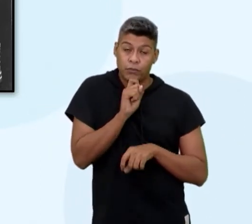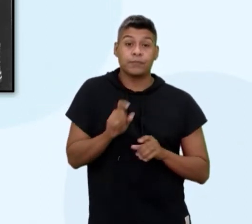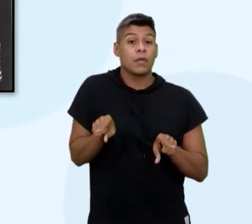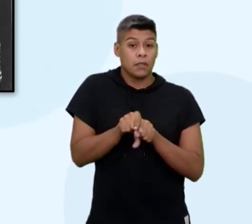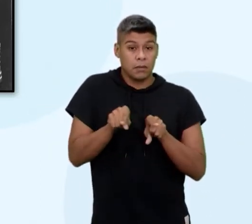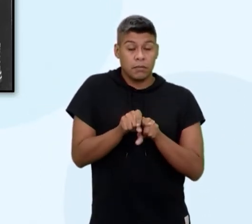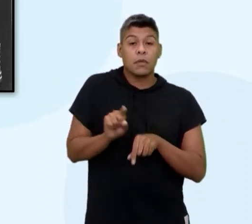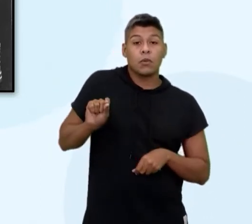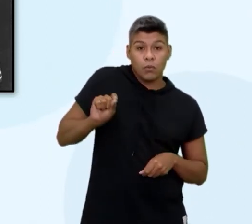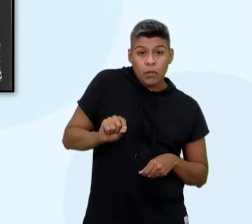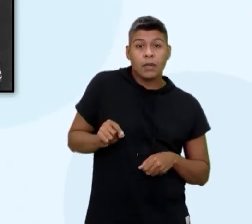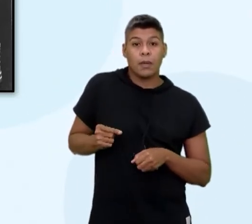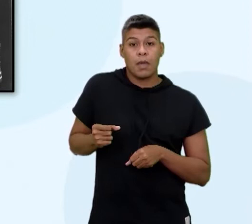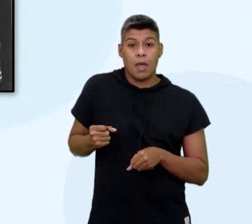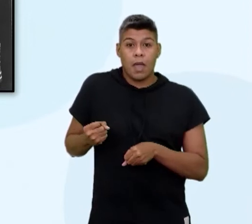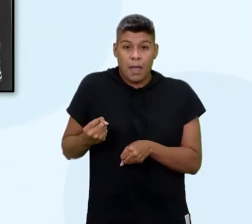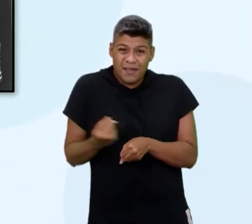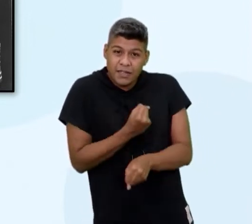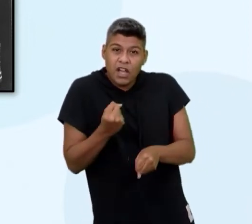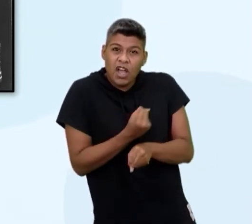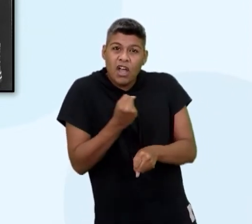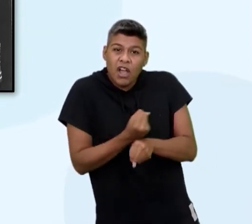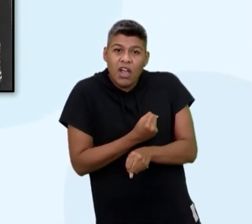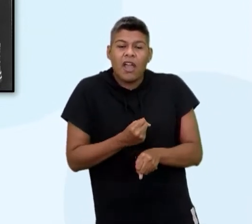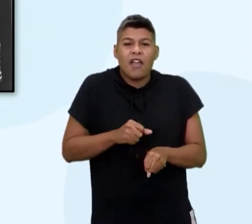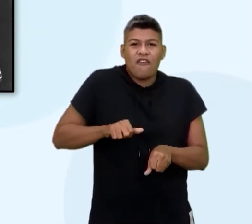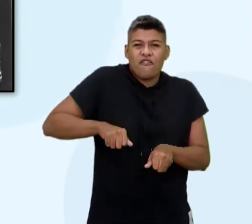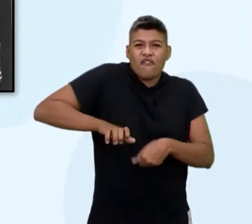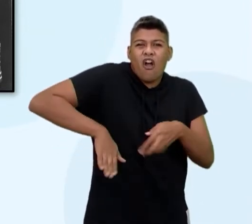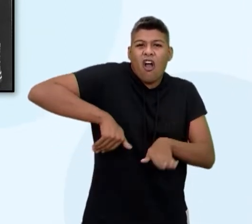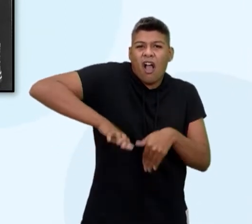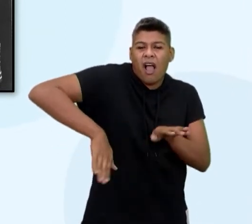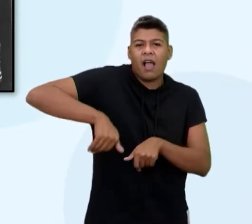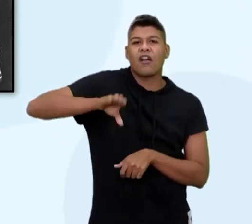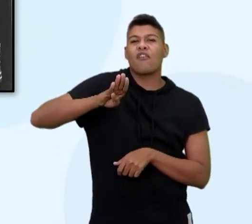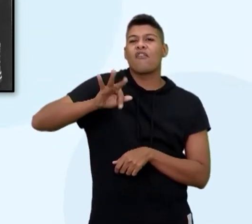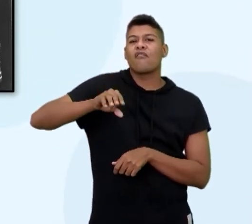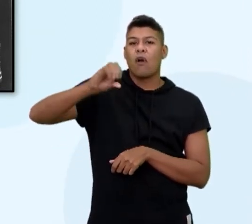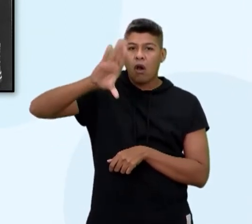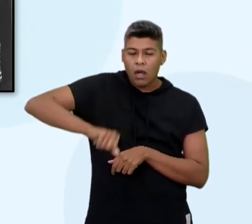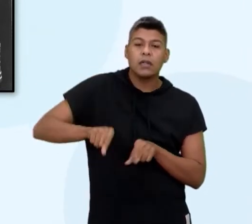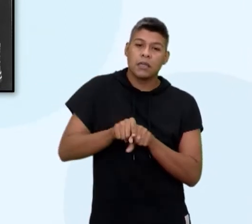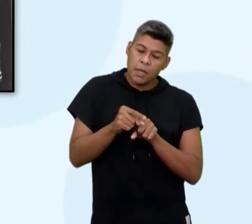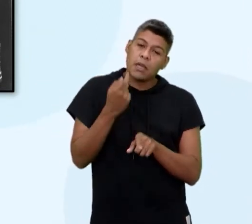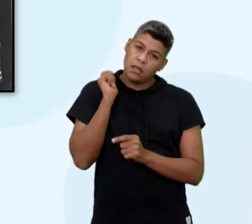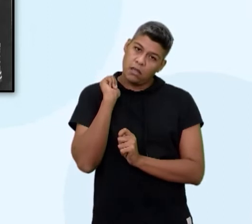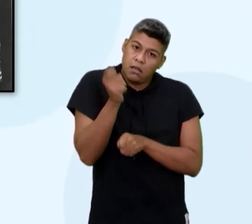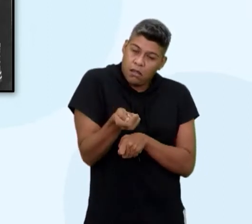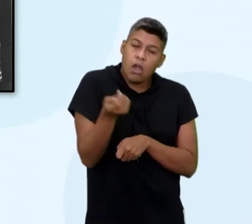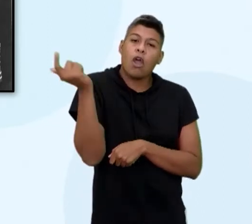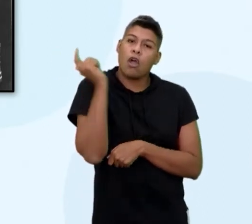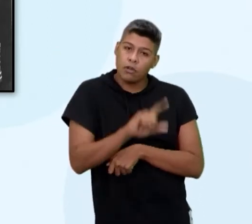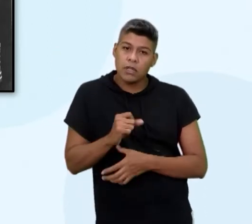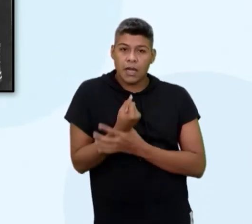disso, são caçadores de focas muito habilidosos e também são grandes pescadores, o que lhes